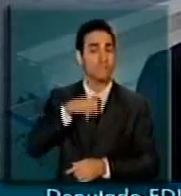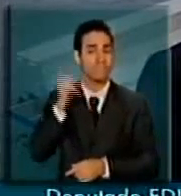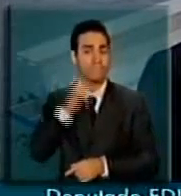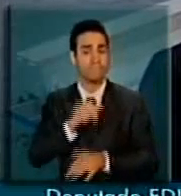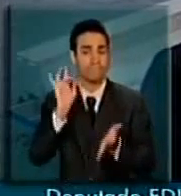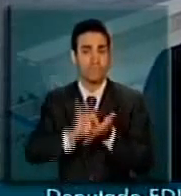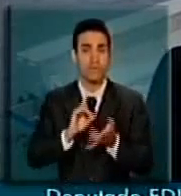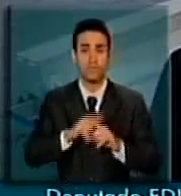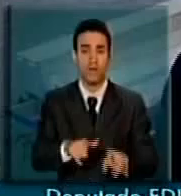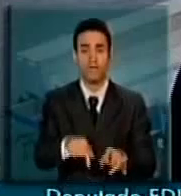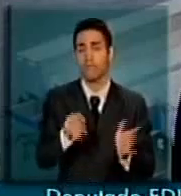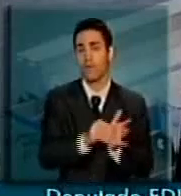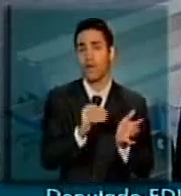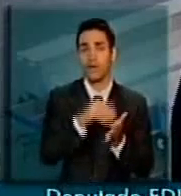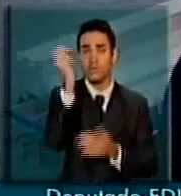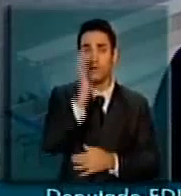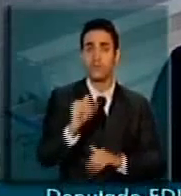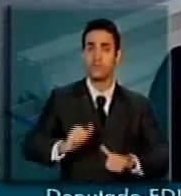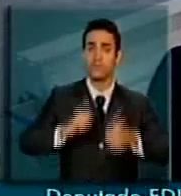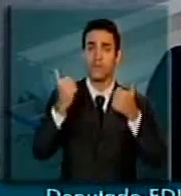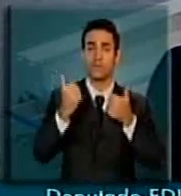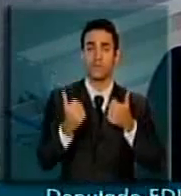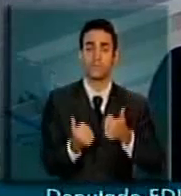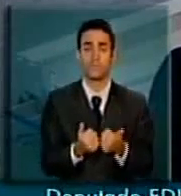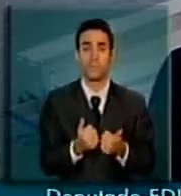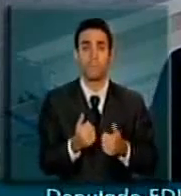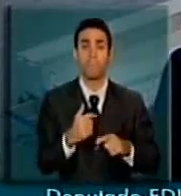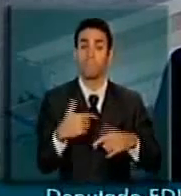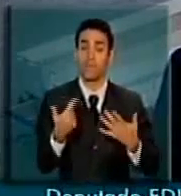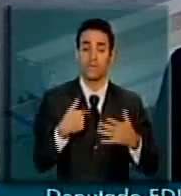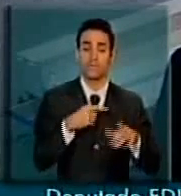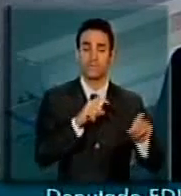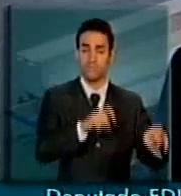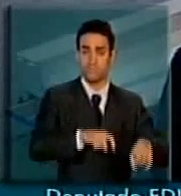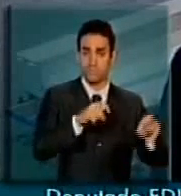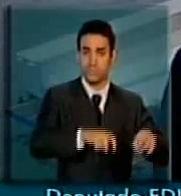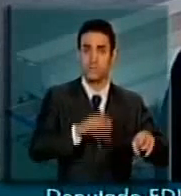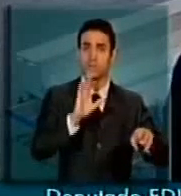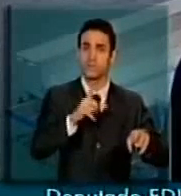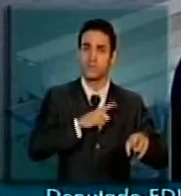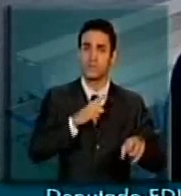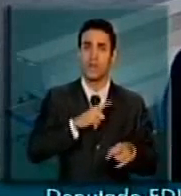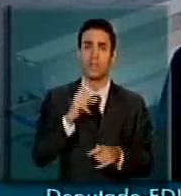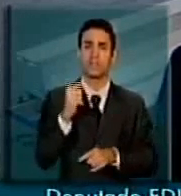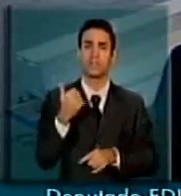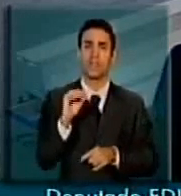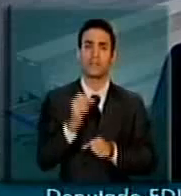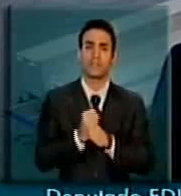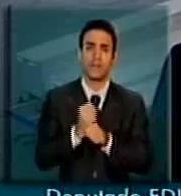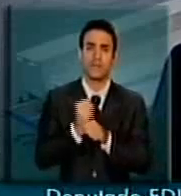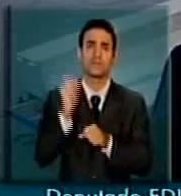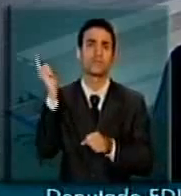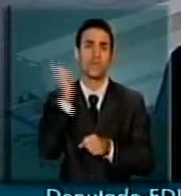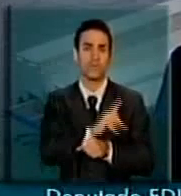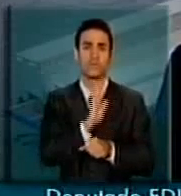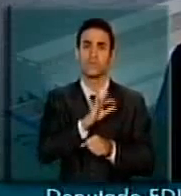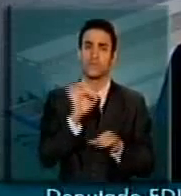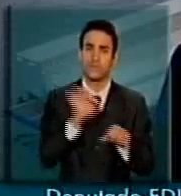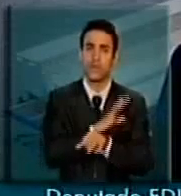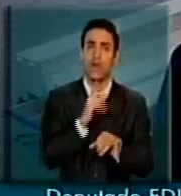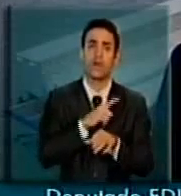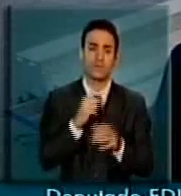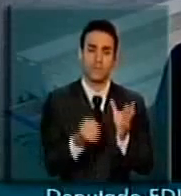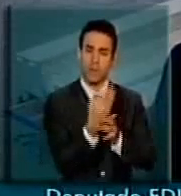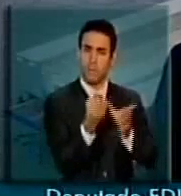país. O agronegócio brasileiro, há 10 anos, comemora ganhos de produtividade, superando a produção ano a